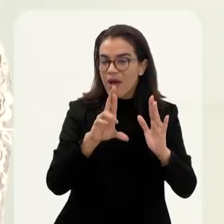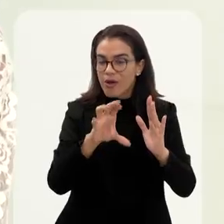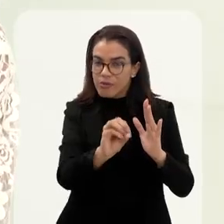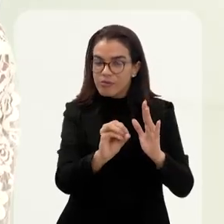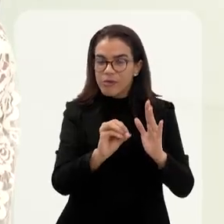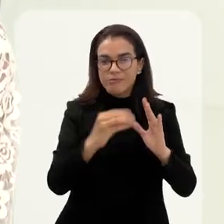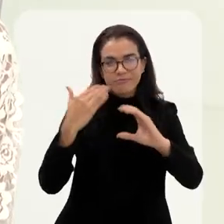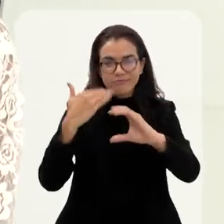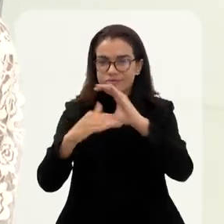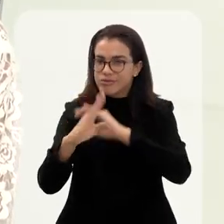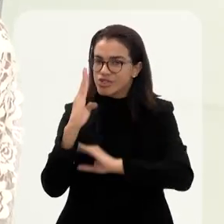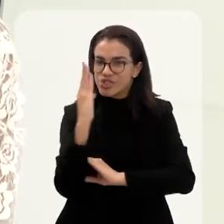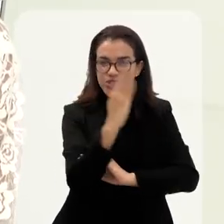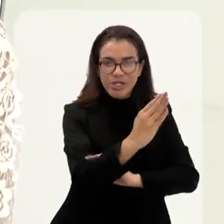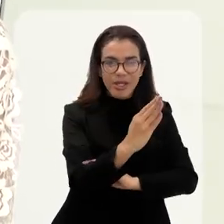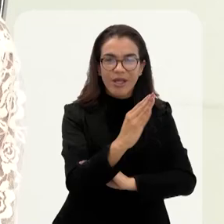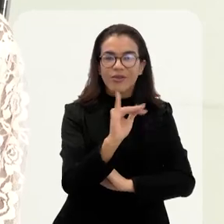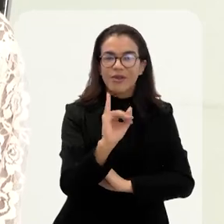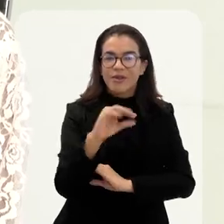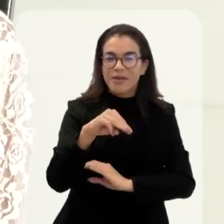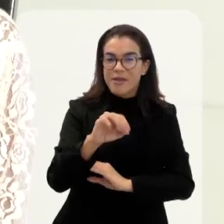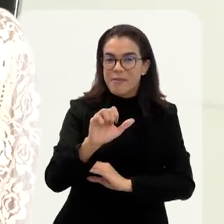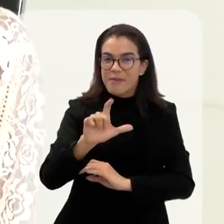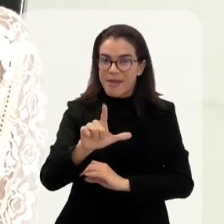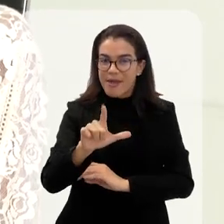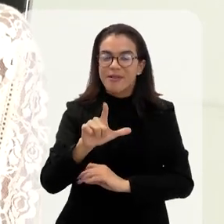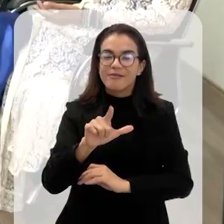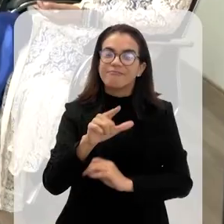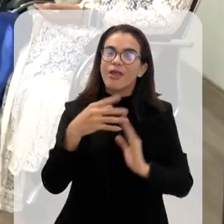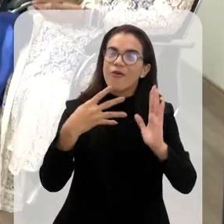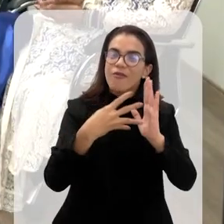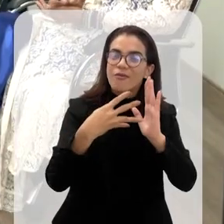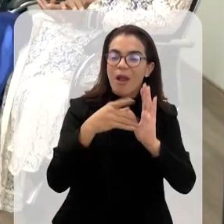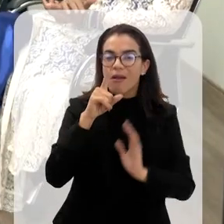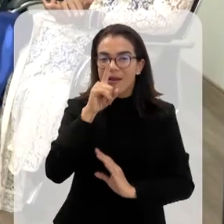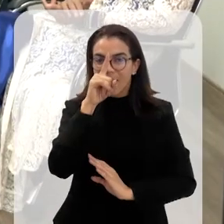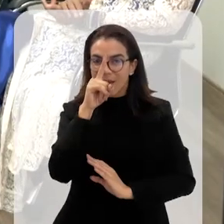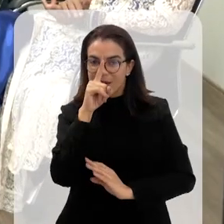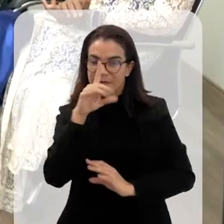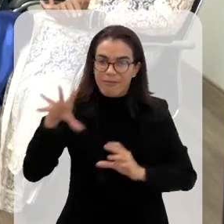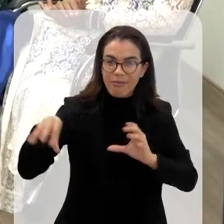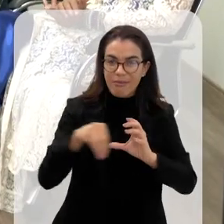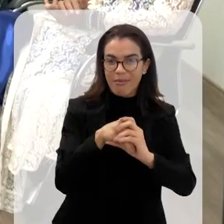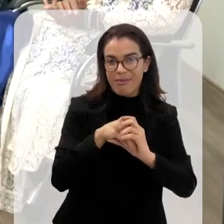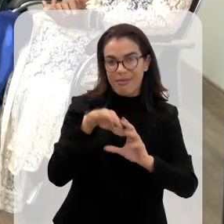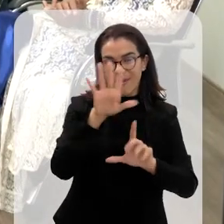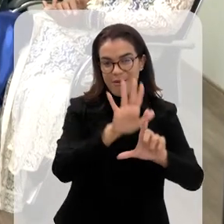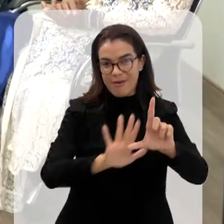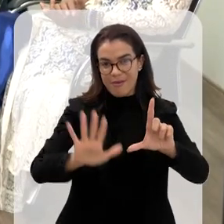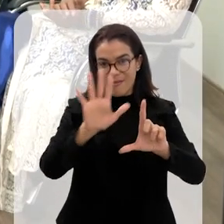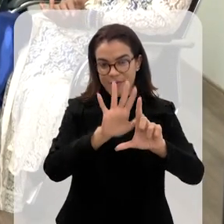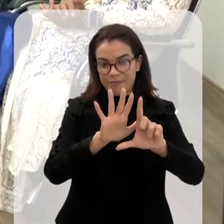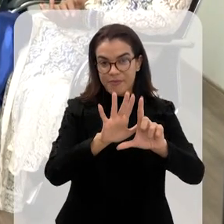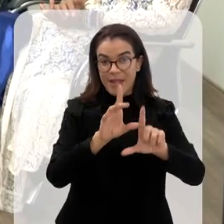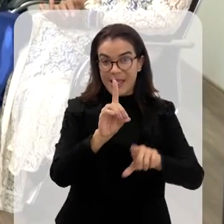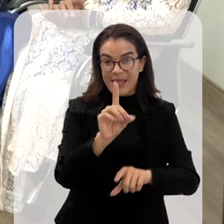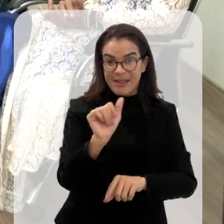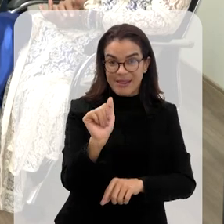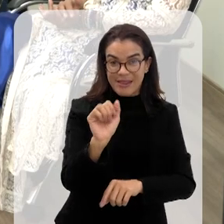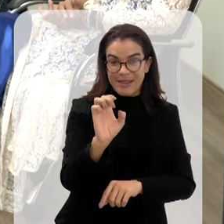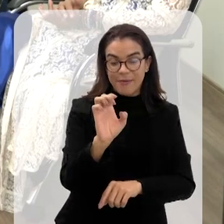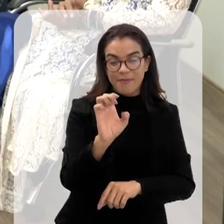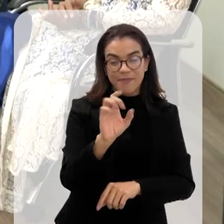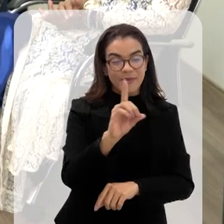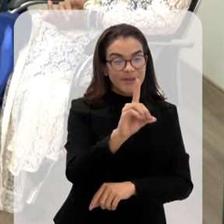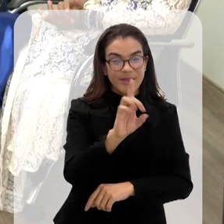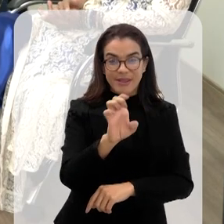violência contundente, para poder encaminhar diretamente para o IML. O formulário de risco já inserido naquela plataforma. Tá?